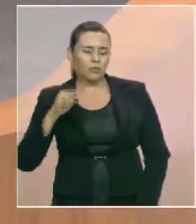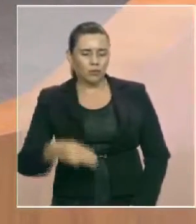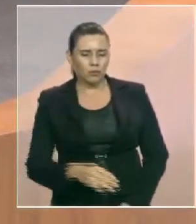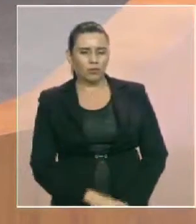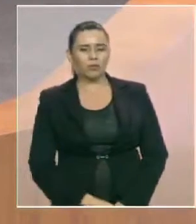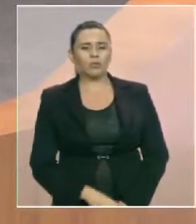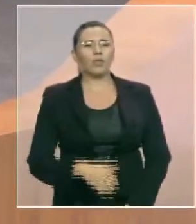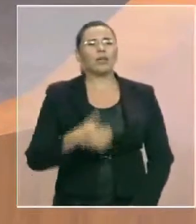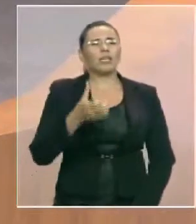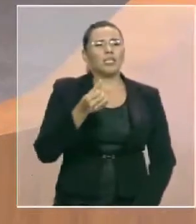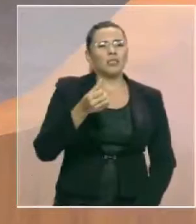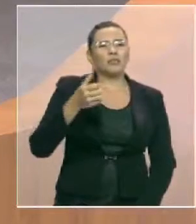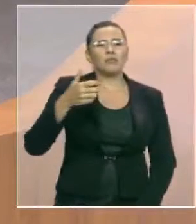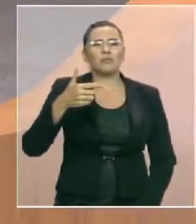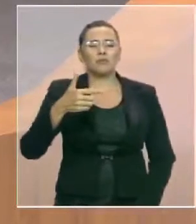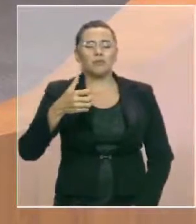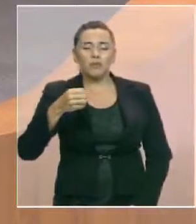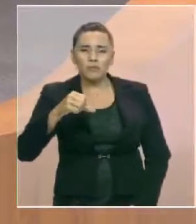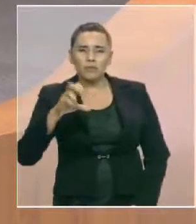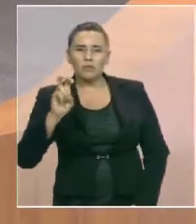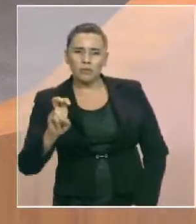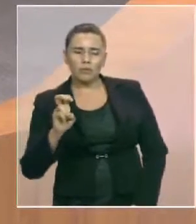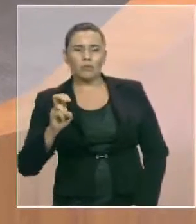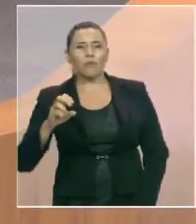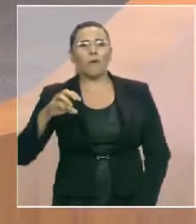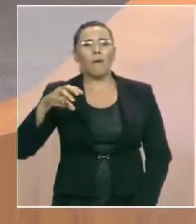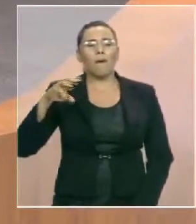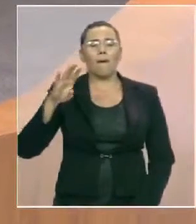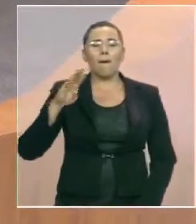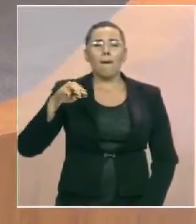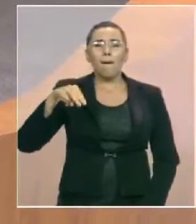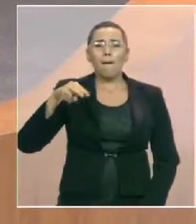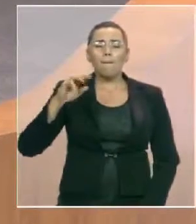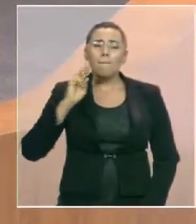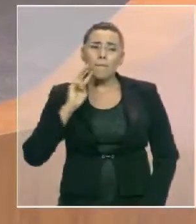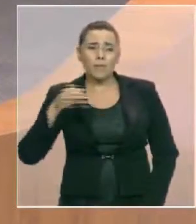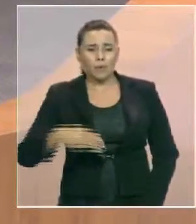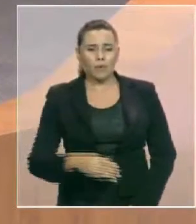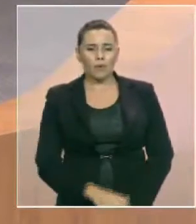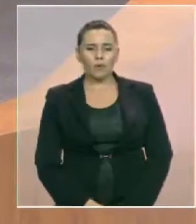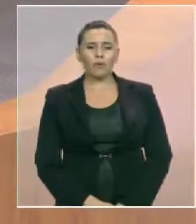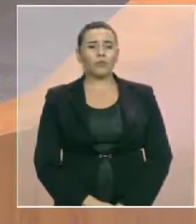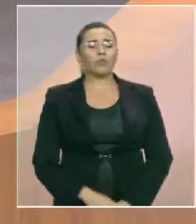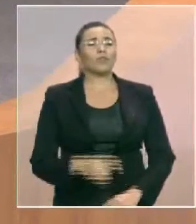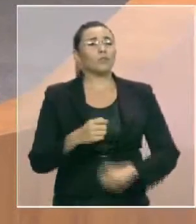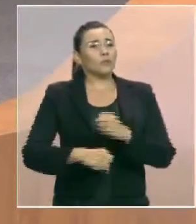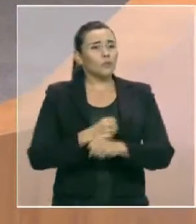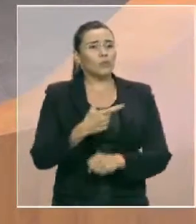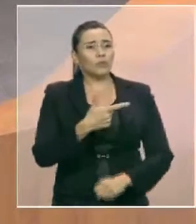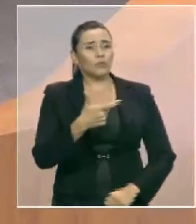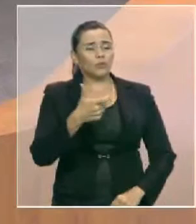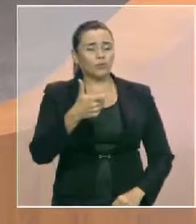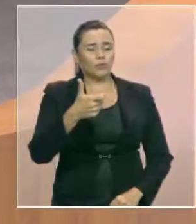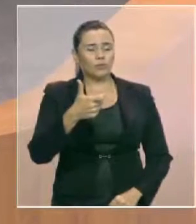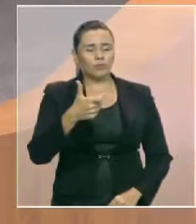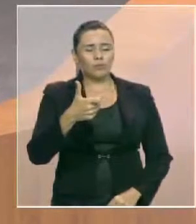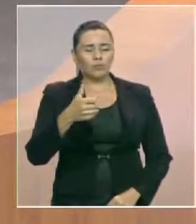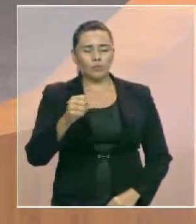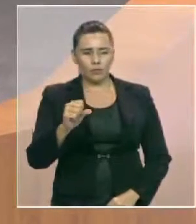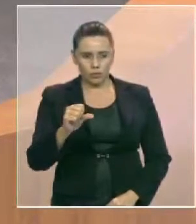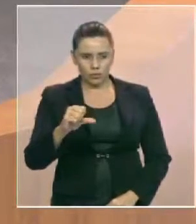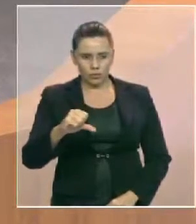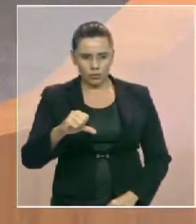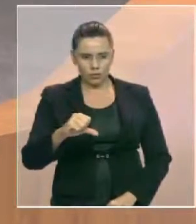milhões, 2018, 307 milhões, e 2019, quando o governador não será mais governador, eleito, só se